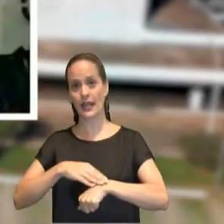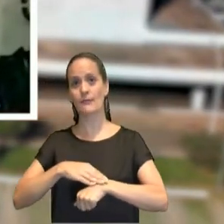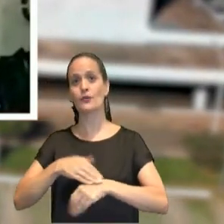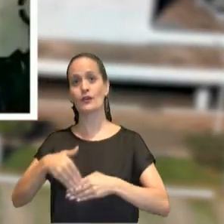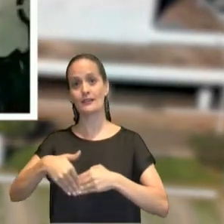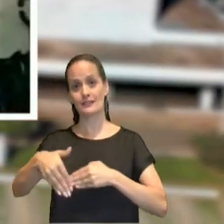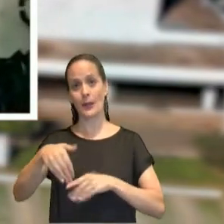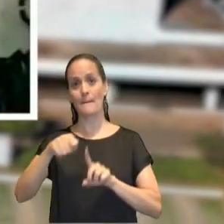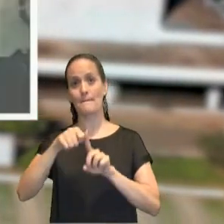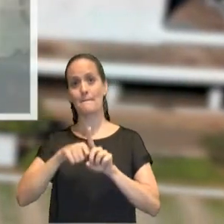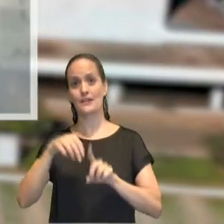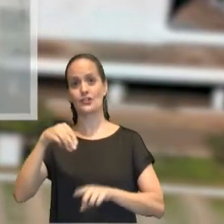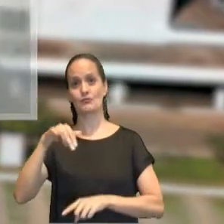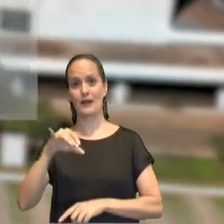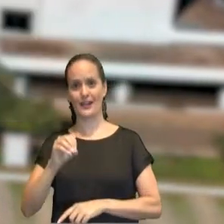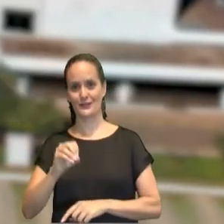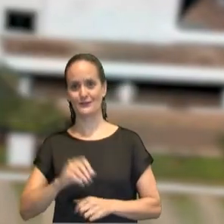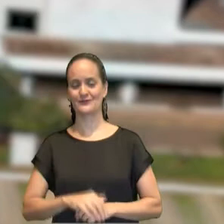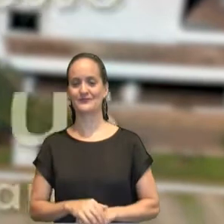Deus os abençoe.